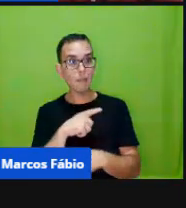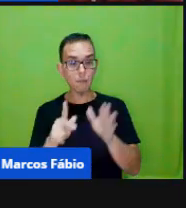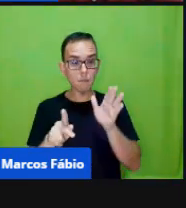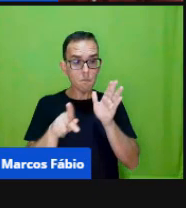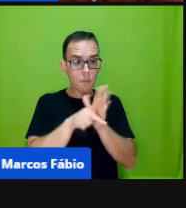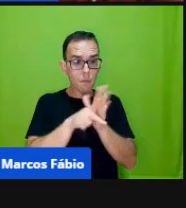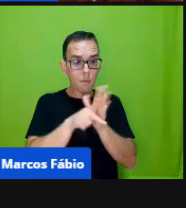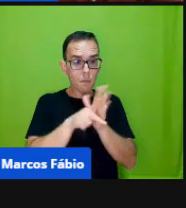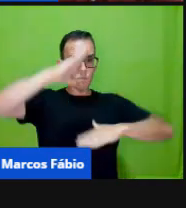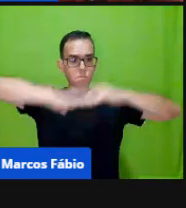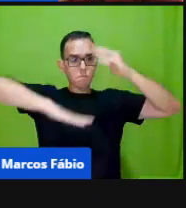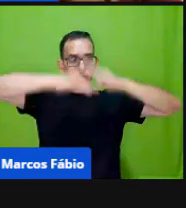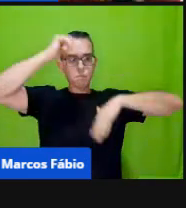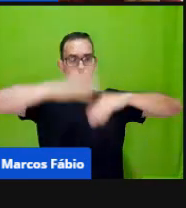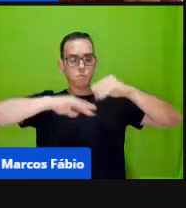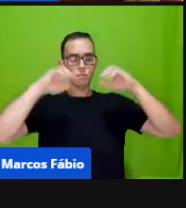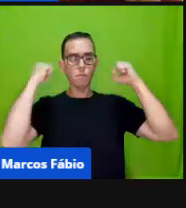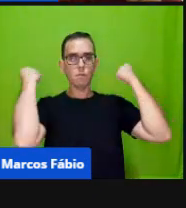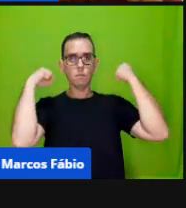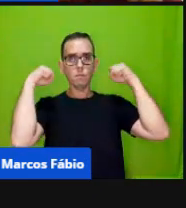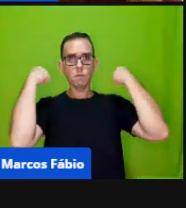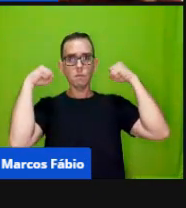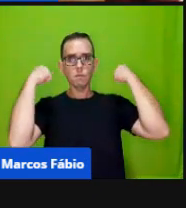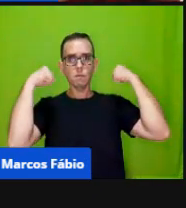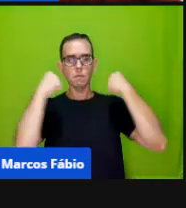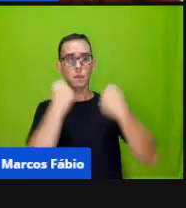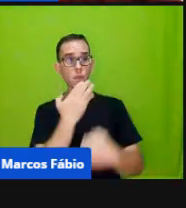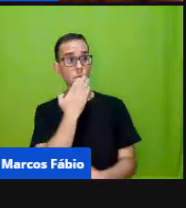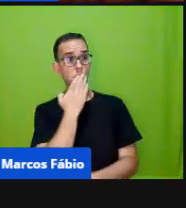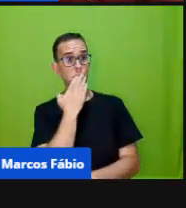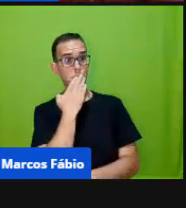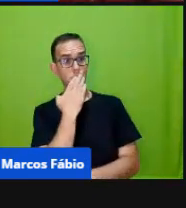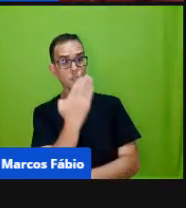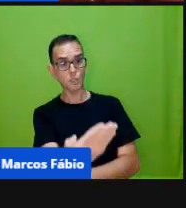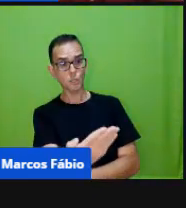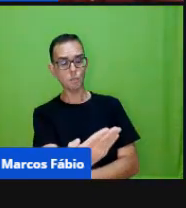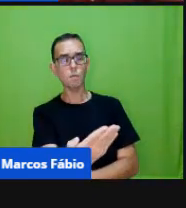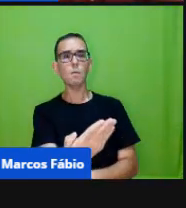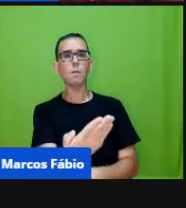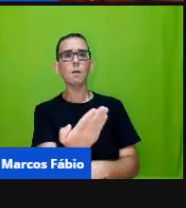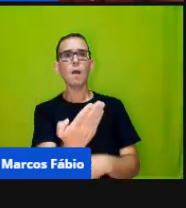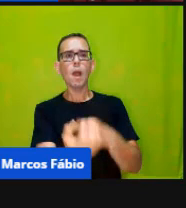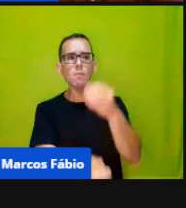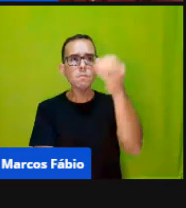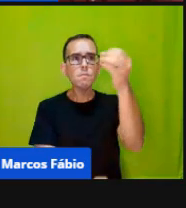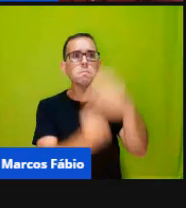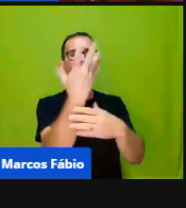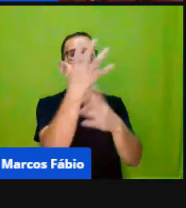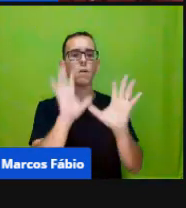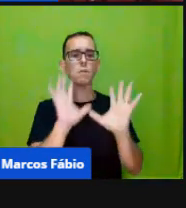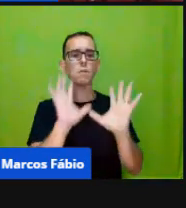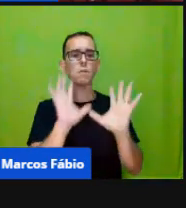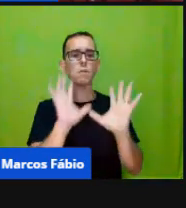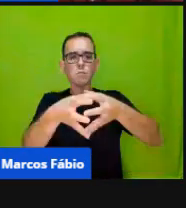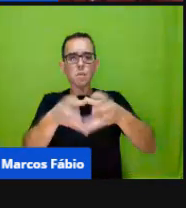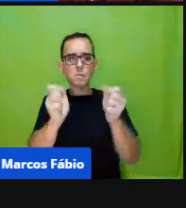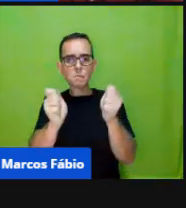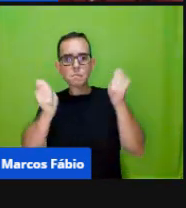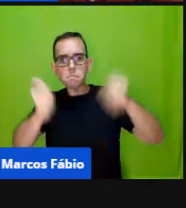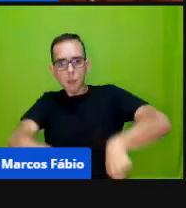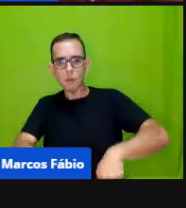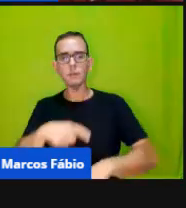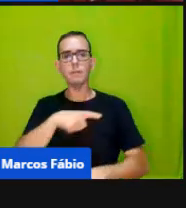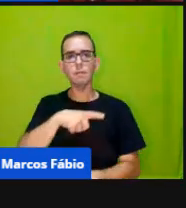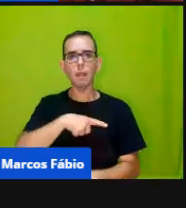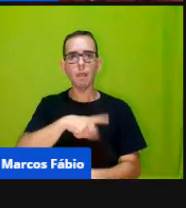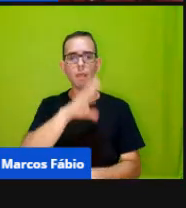profissionais de educação física na REME, que pediam a criação de um órgão que pudesse, dentro